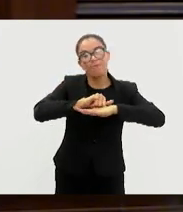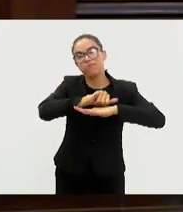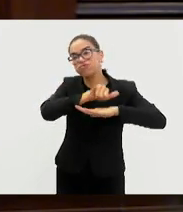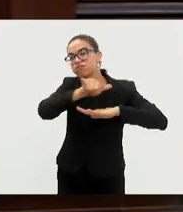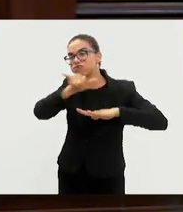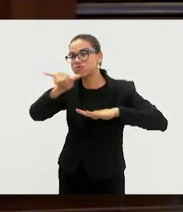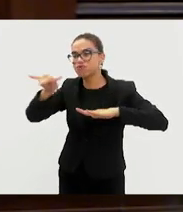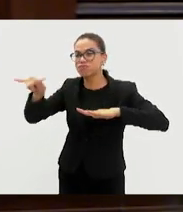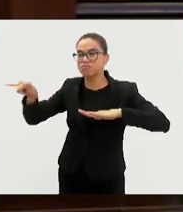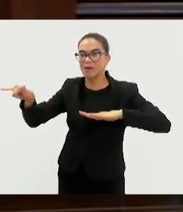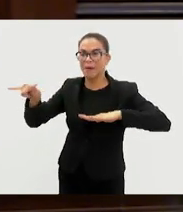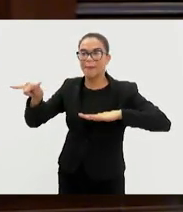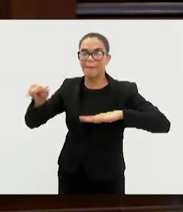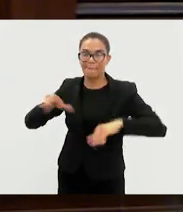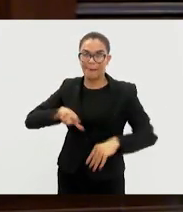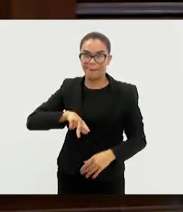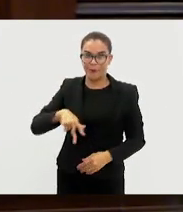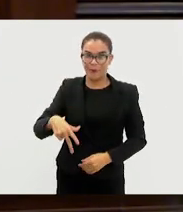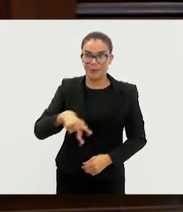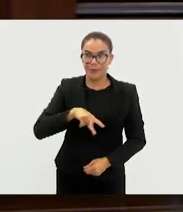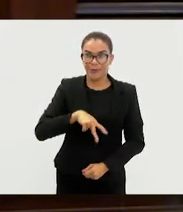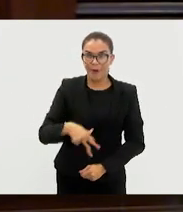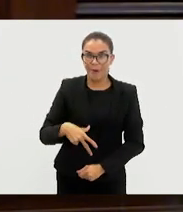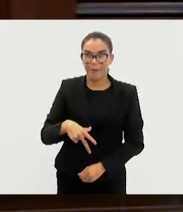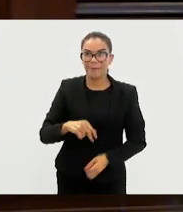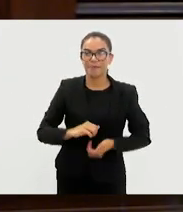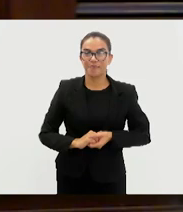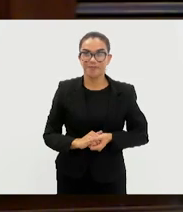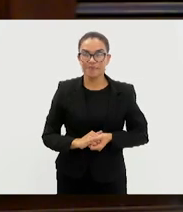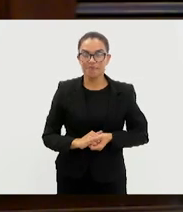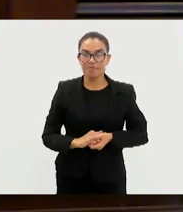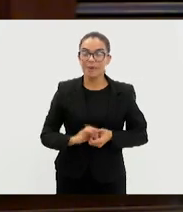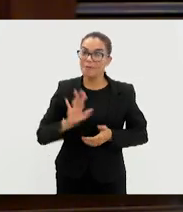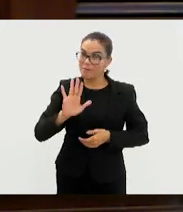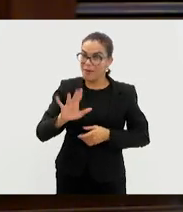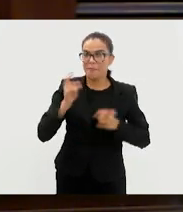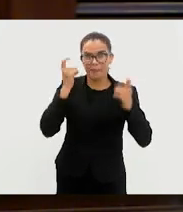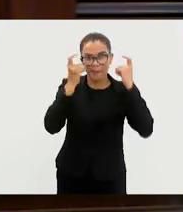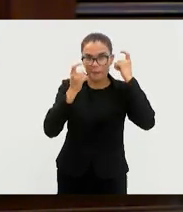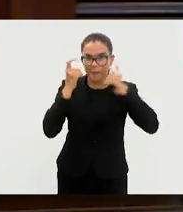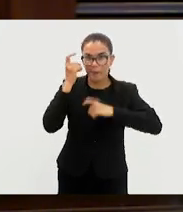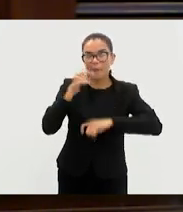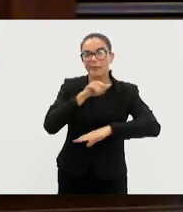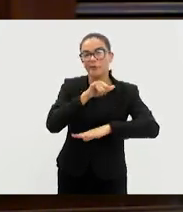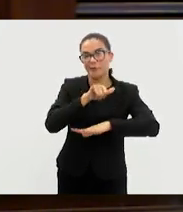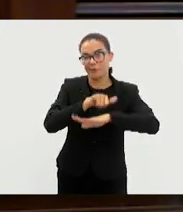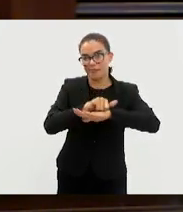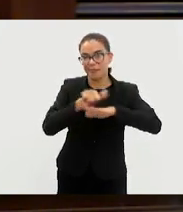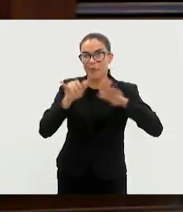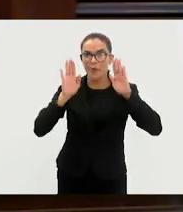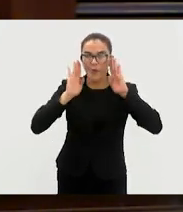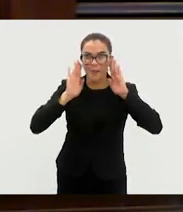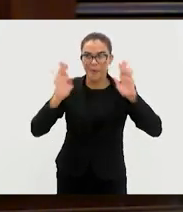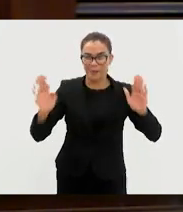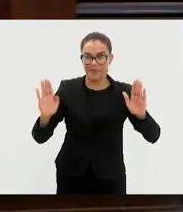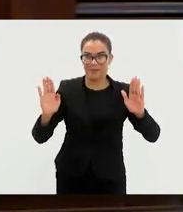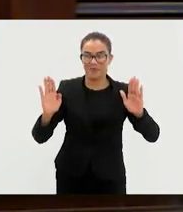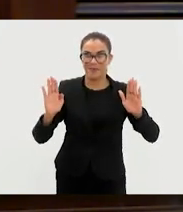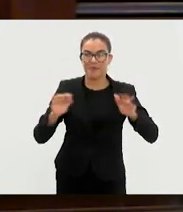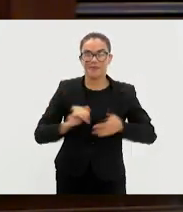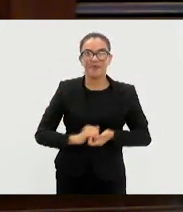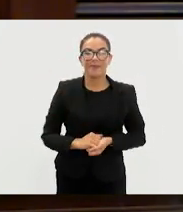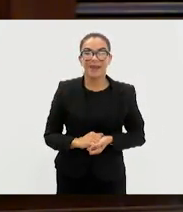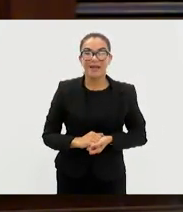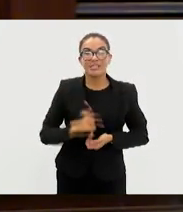Portugal, mas foi para o aeroporto preocupado. Chega no aeroporto, retiveram novamente o